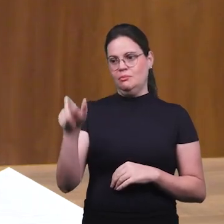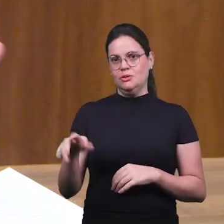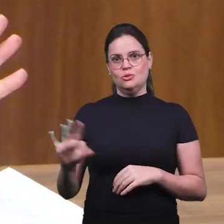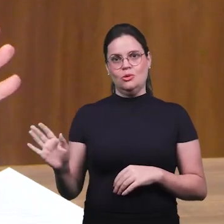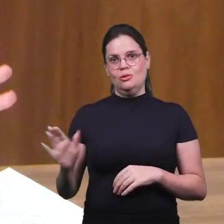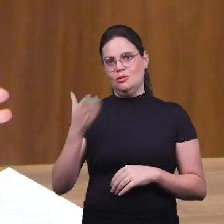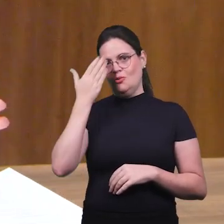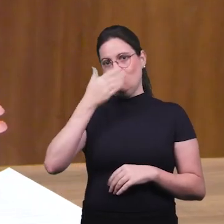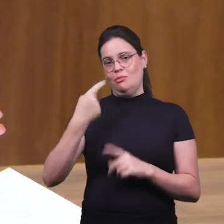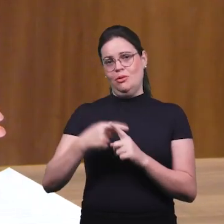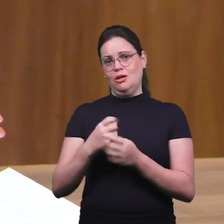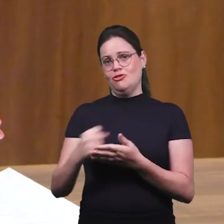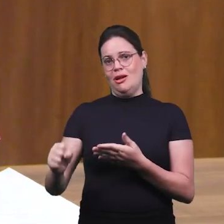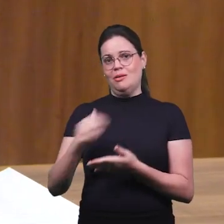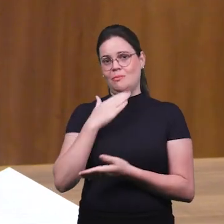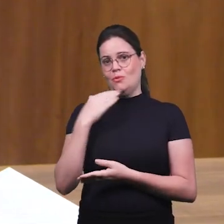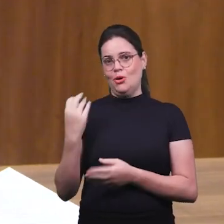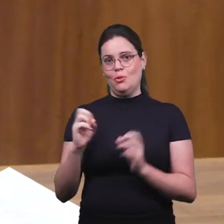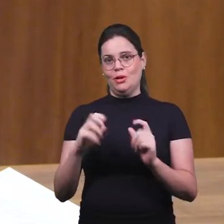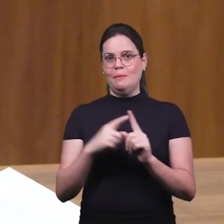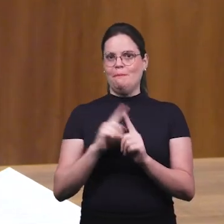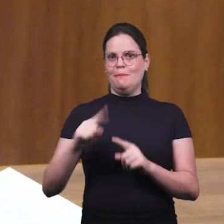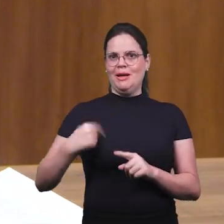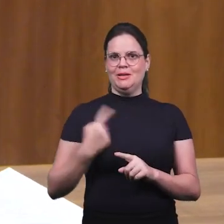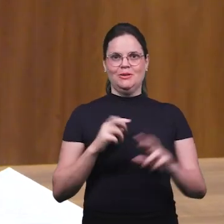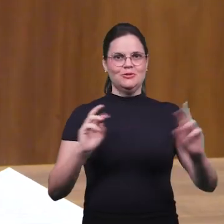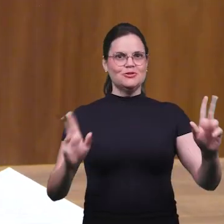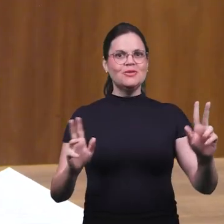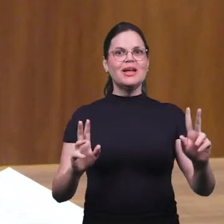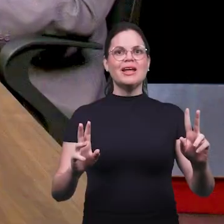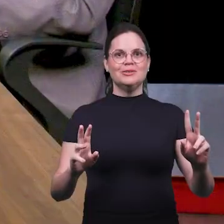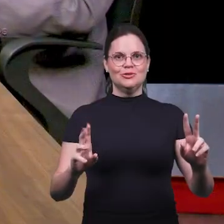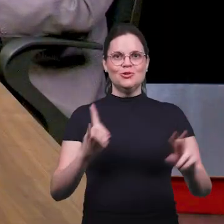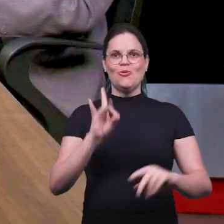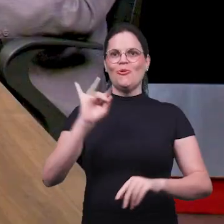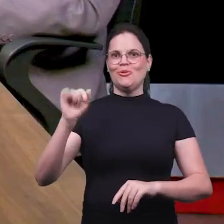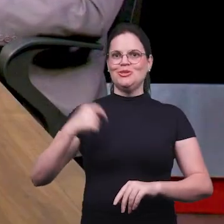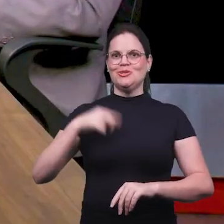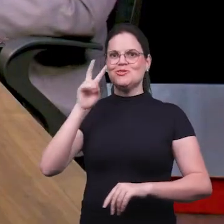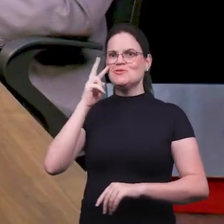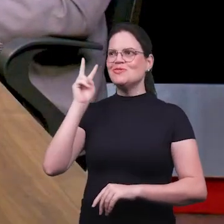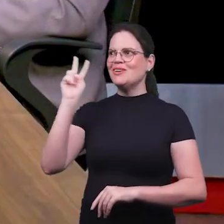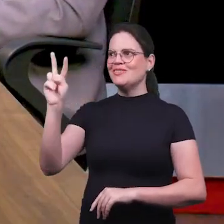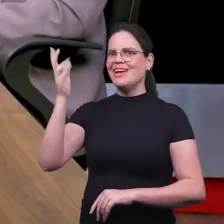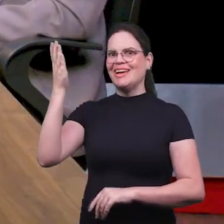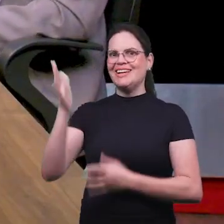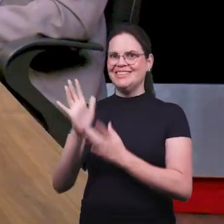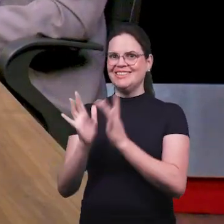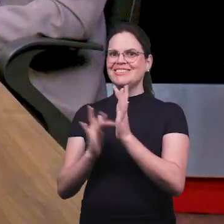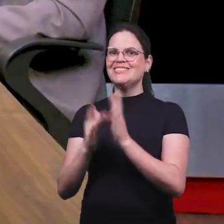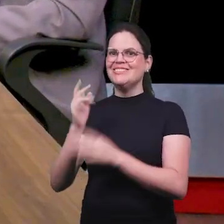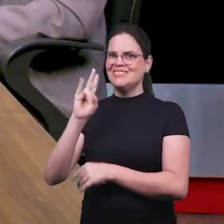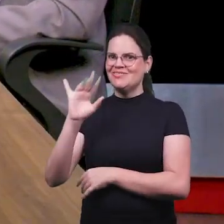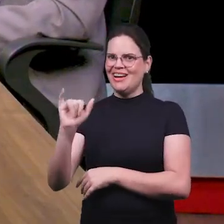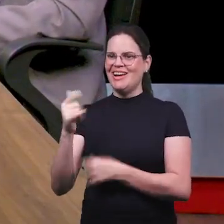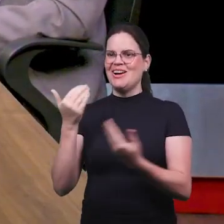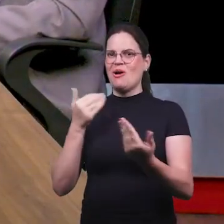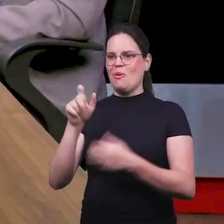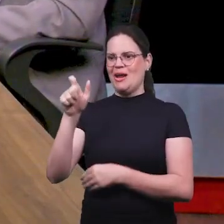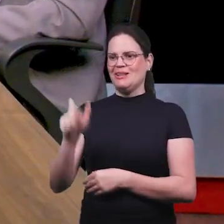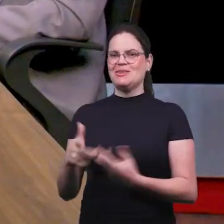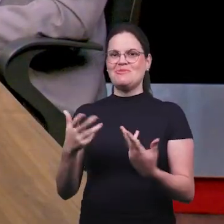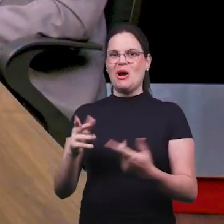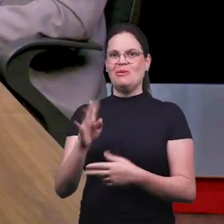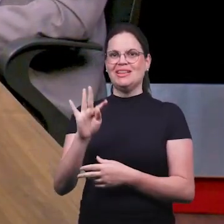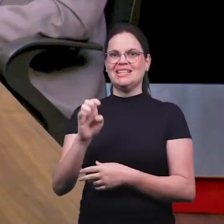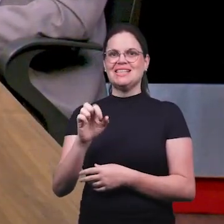nosso caso é diferente, porque nós um dia vamos ver o testador. Jesus. Na eternidade. Então nós vamos ver o testador. Será